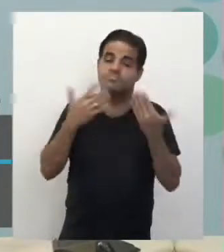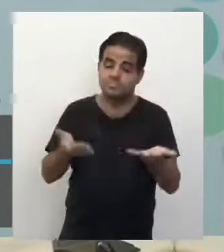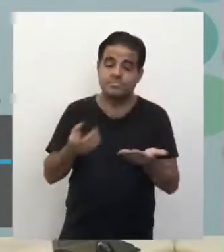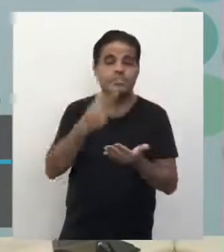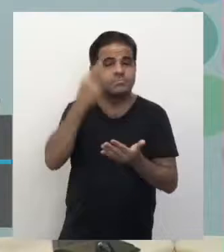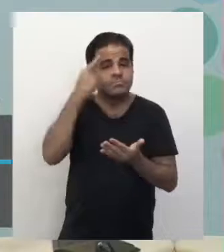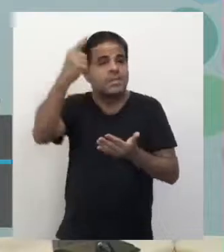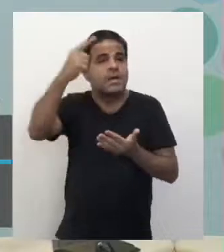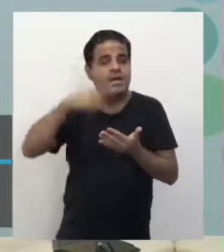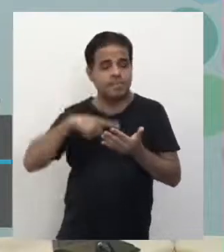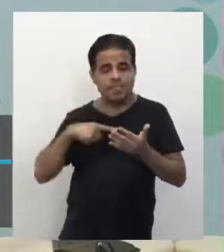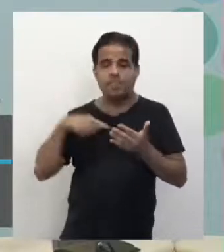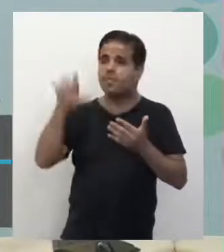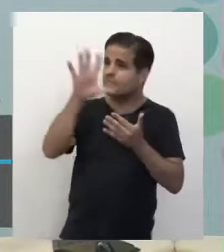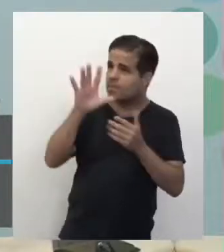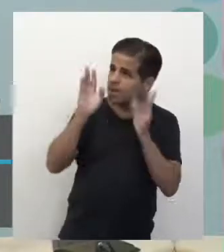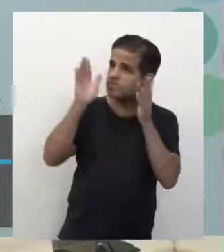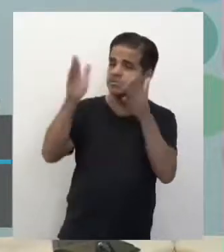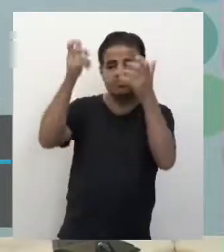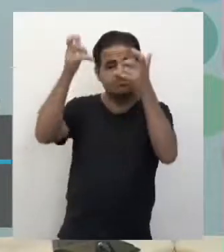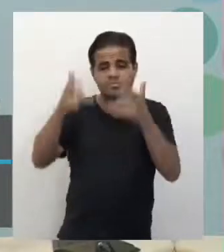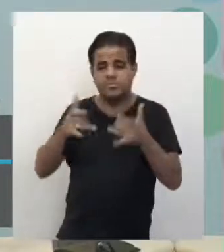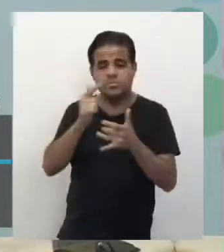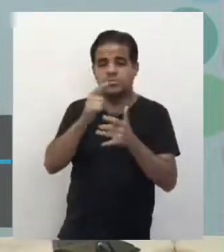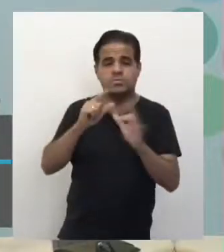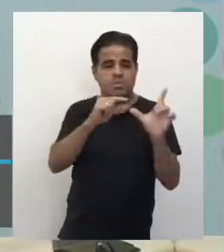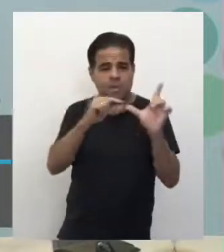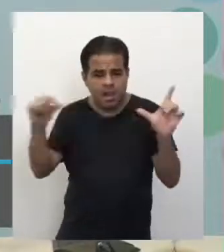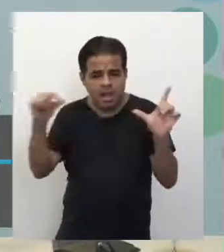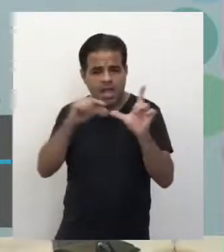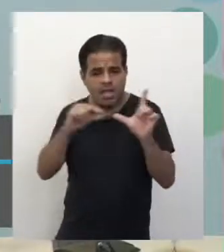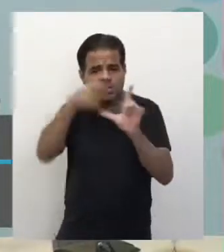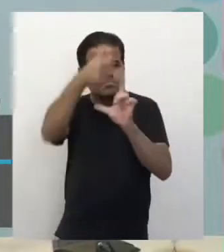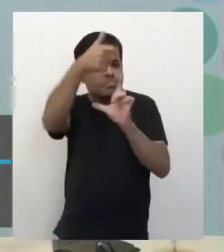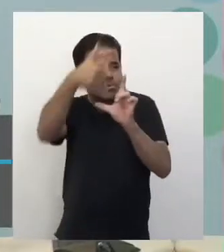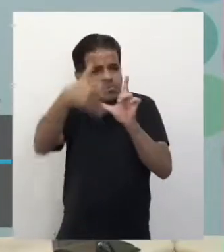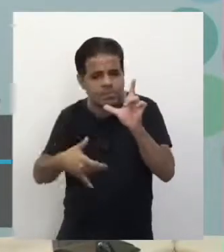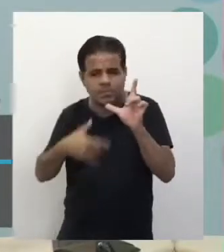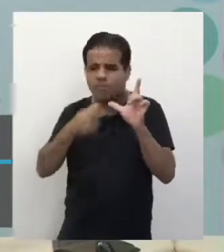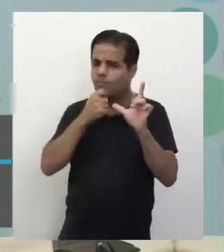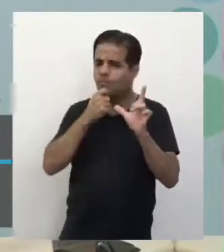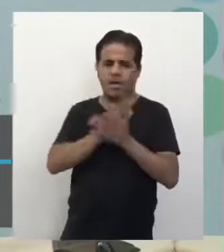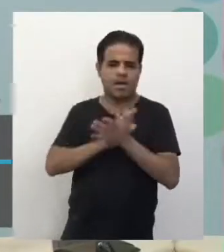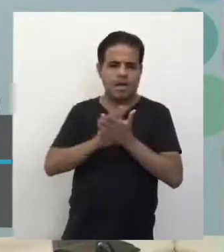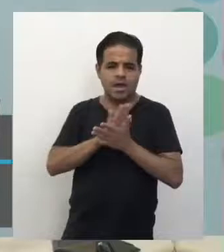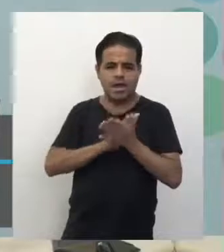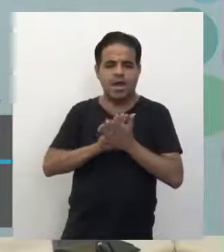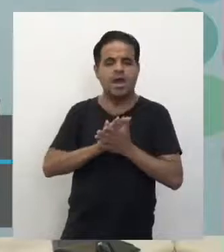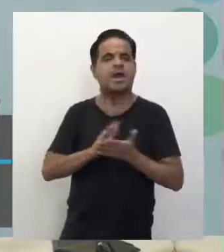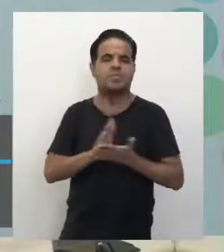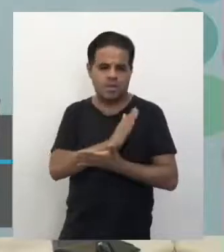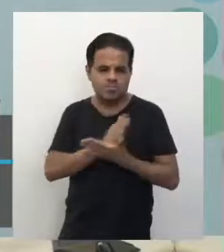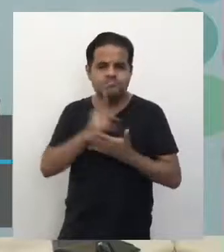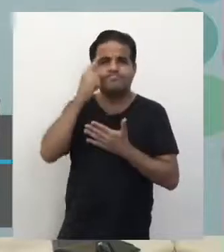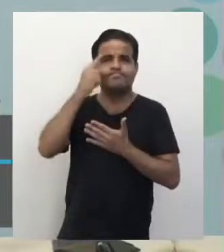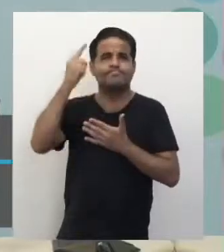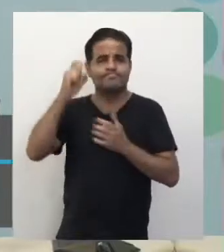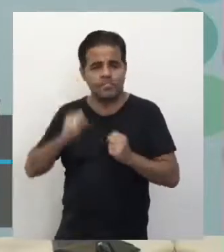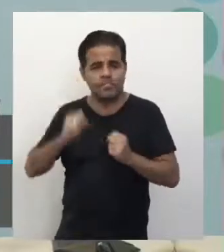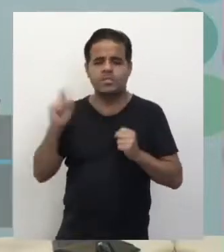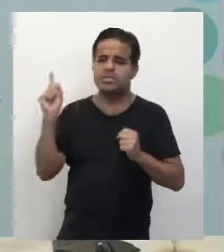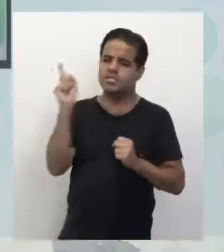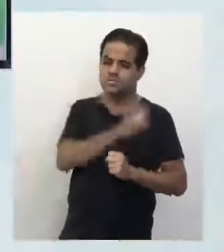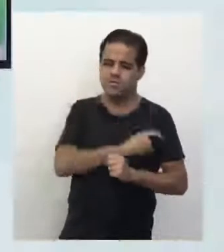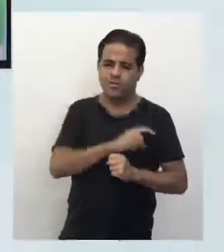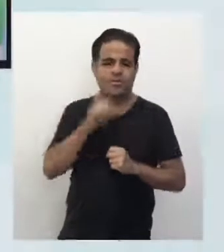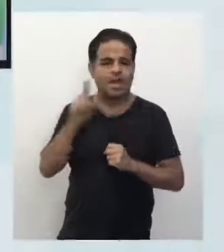só tem a imagem aqui, não temos uma legenda, né? Nada do tipo. Então, muitos podem ter dificuldade